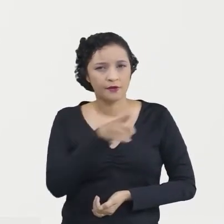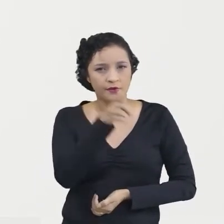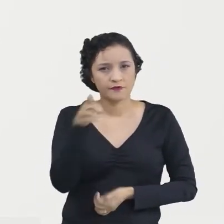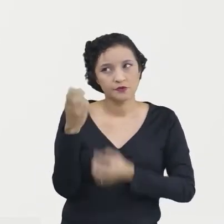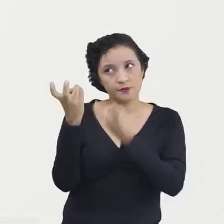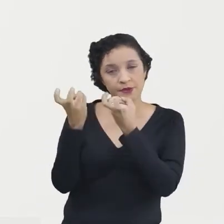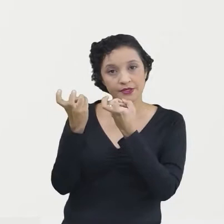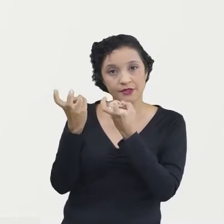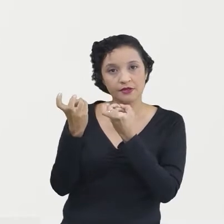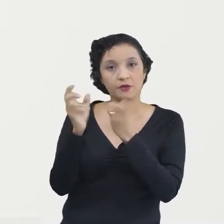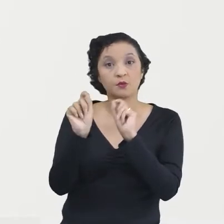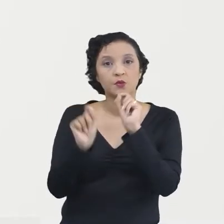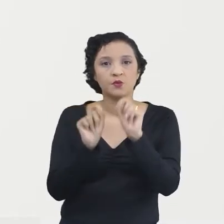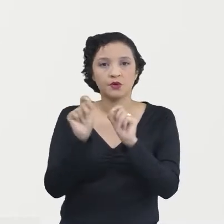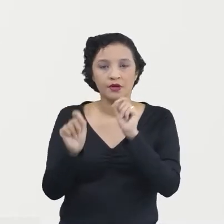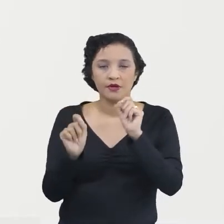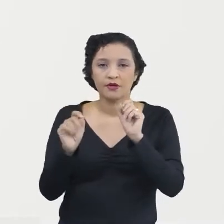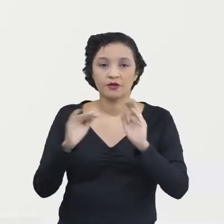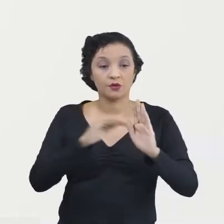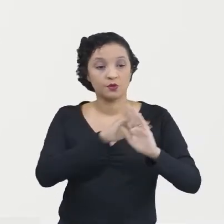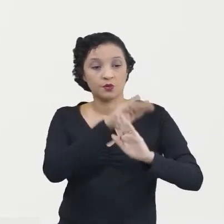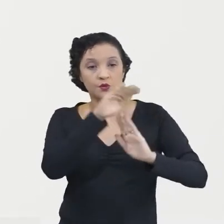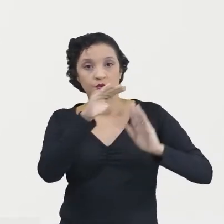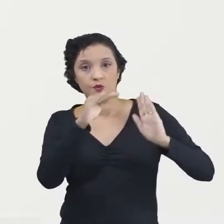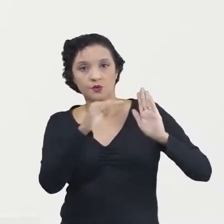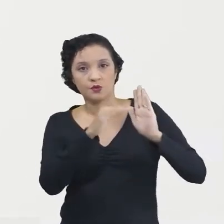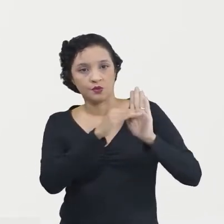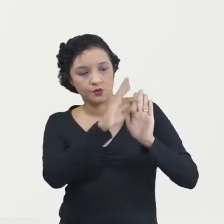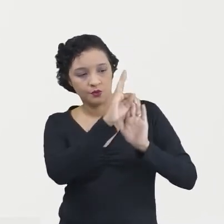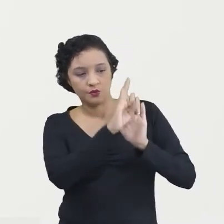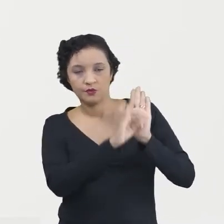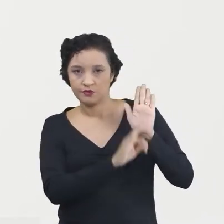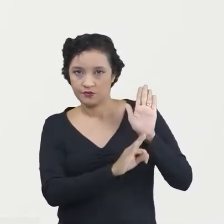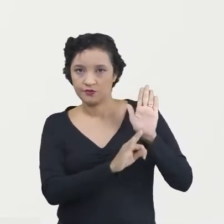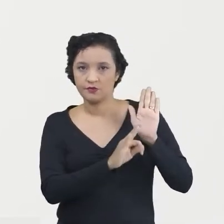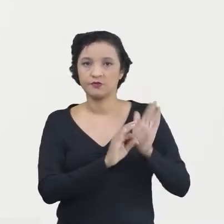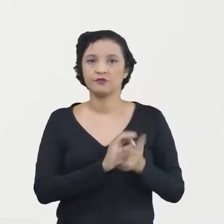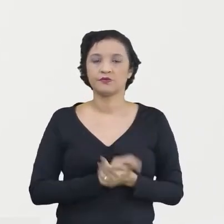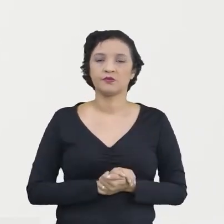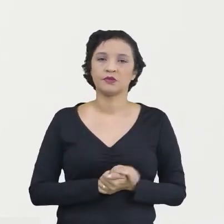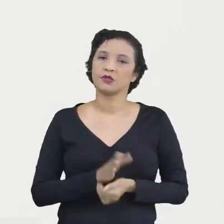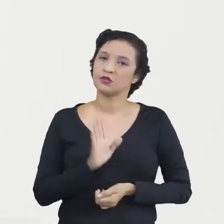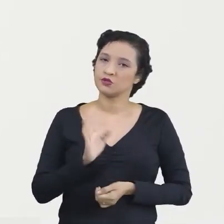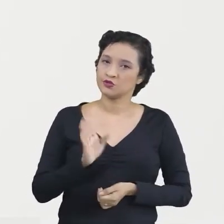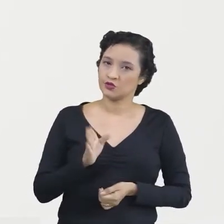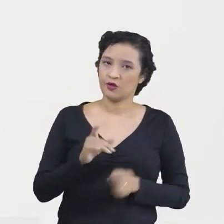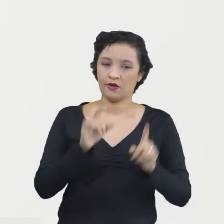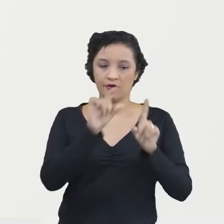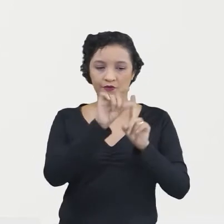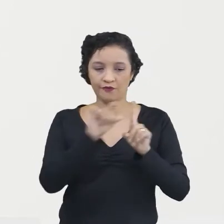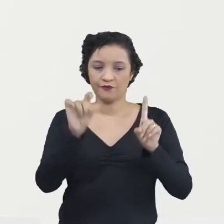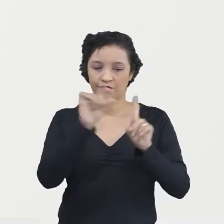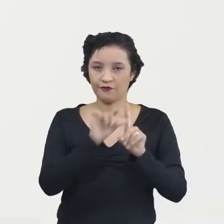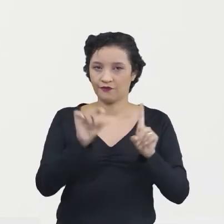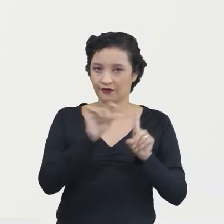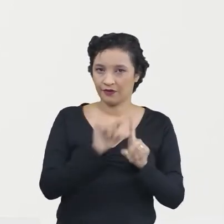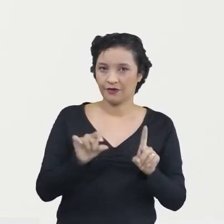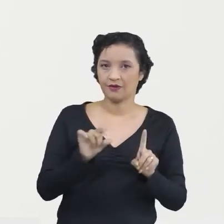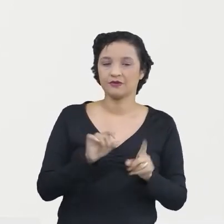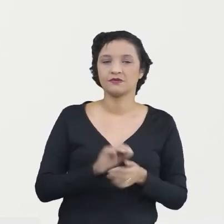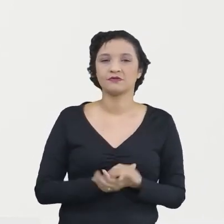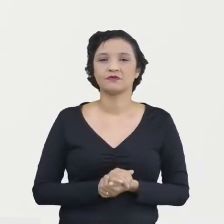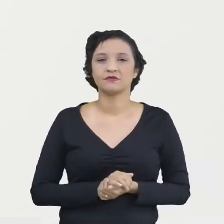estou falando de um todo. Apesar de a gente usar aqui, foi usado um verso, né? Foi